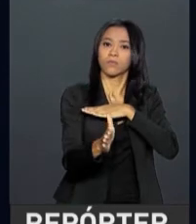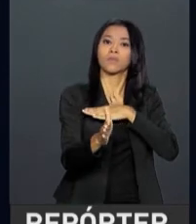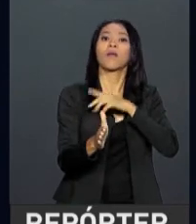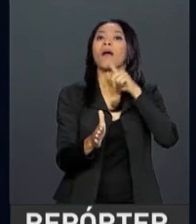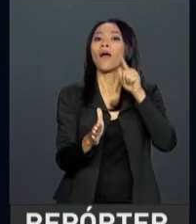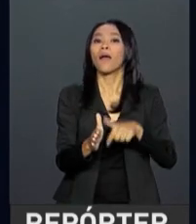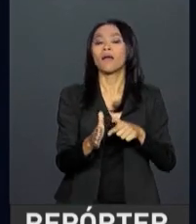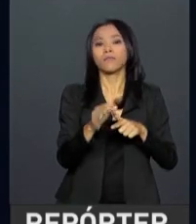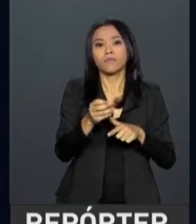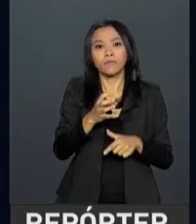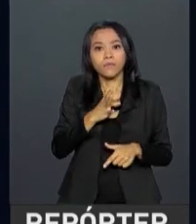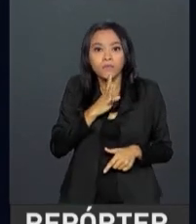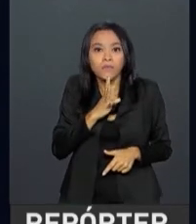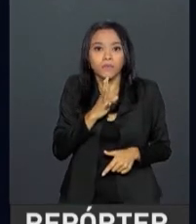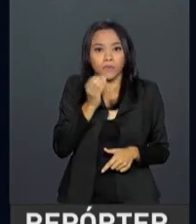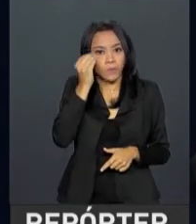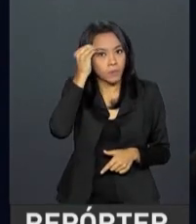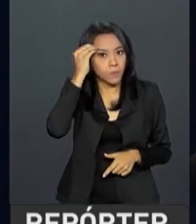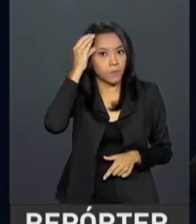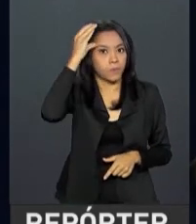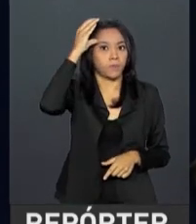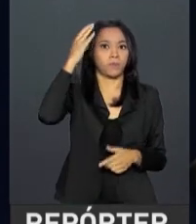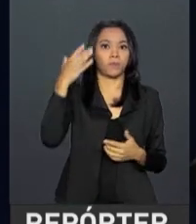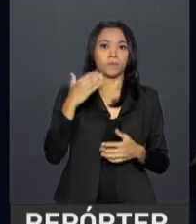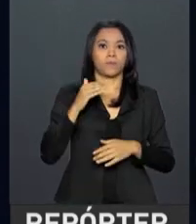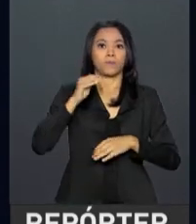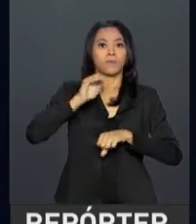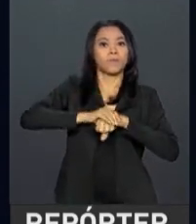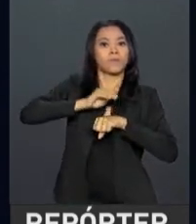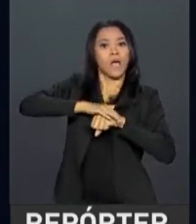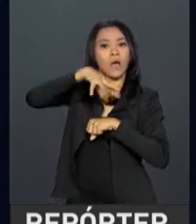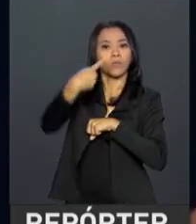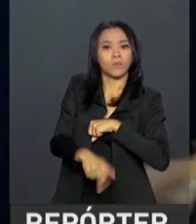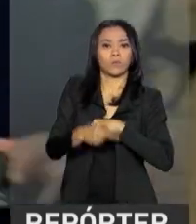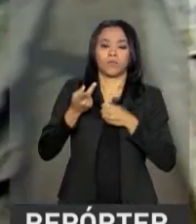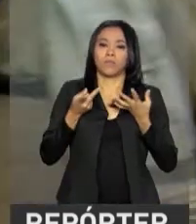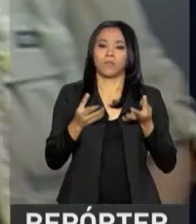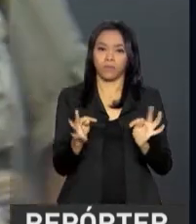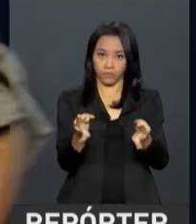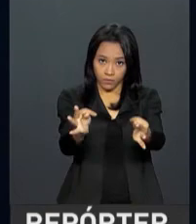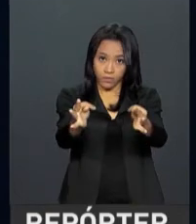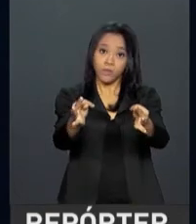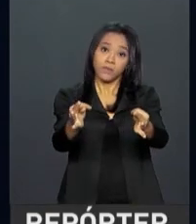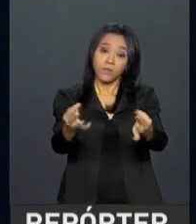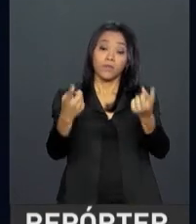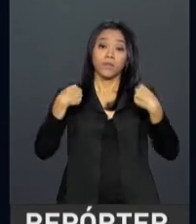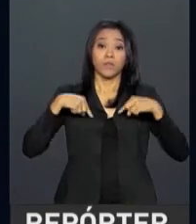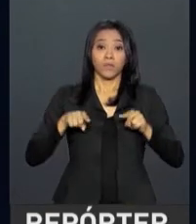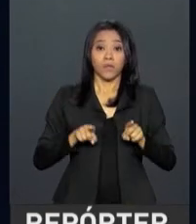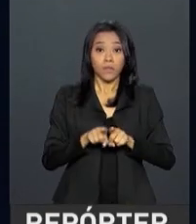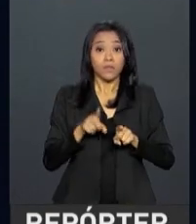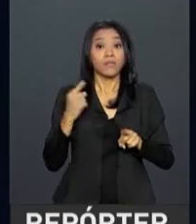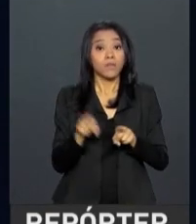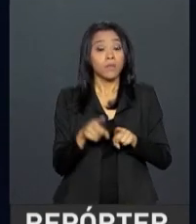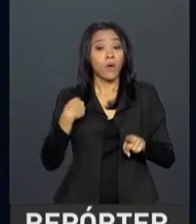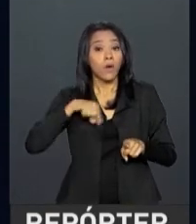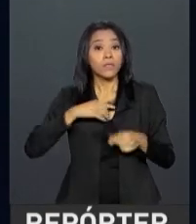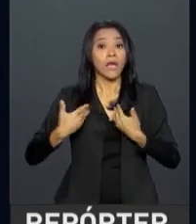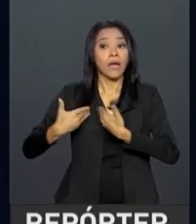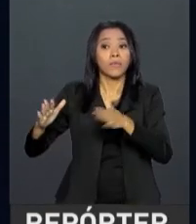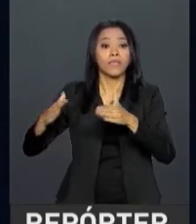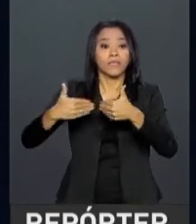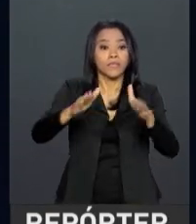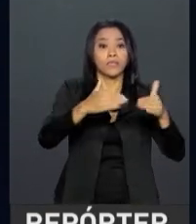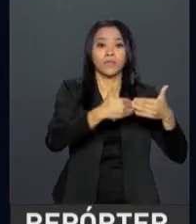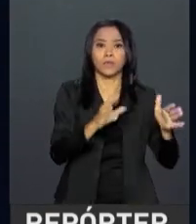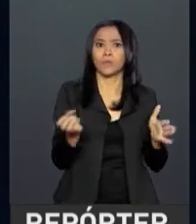saber, estamos construindo autonomia tecnológica, estamos abrindo novas fronteiras para